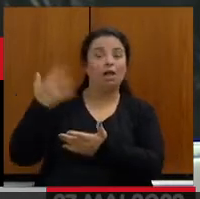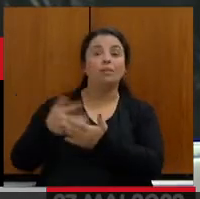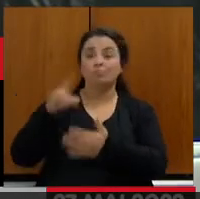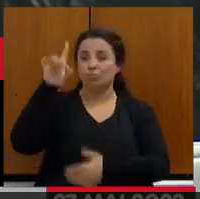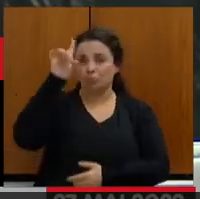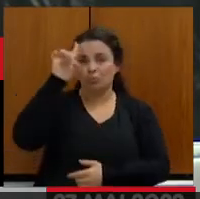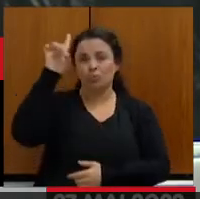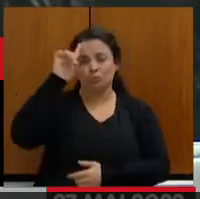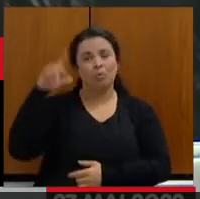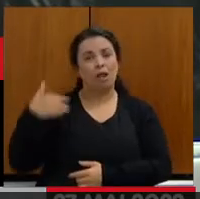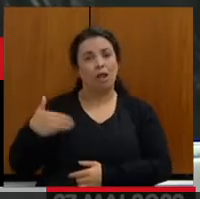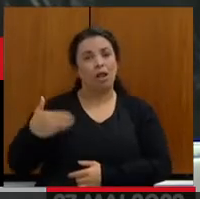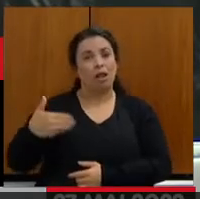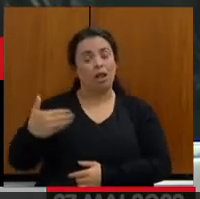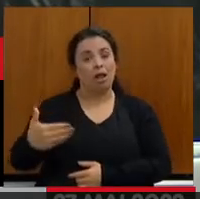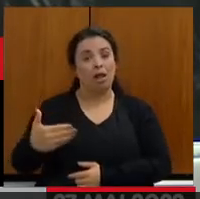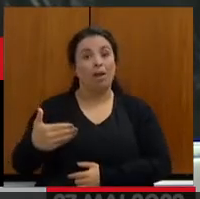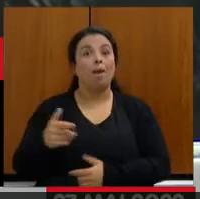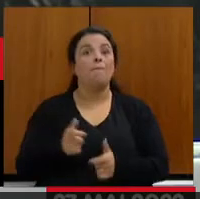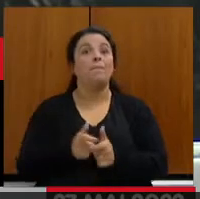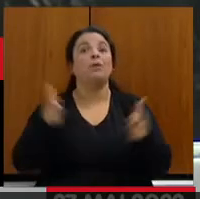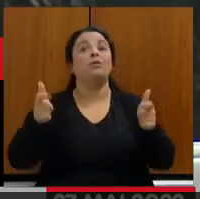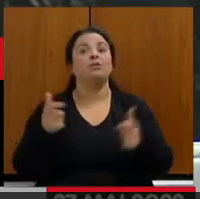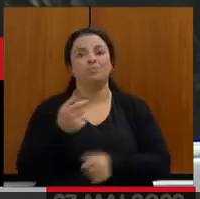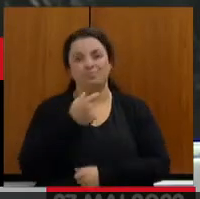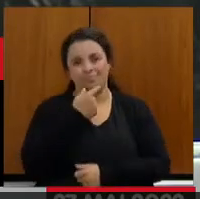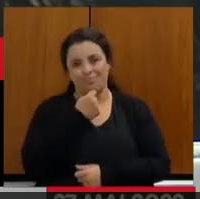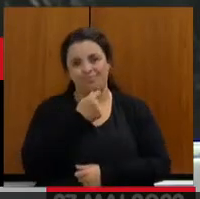composto majoritariamente por homens